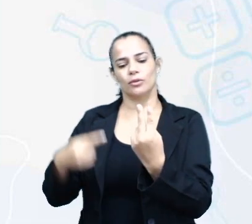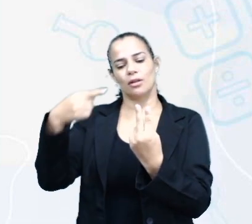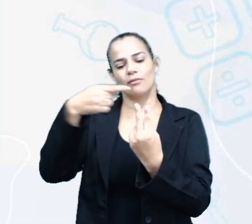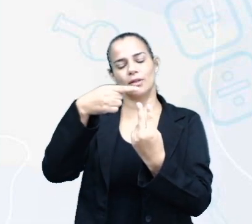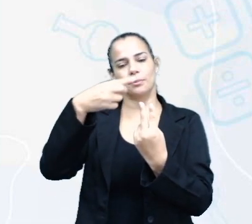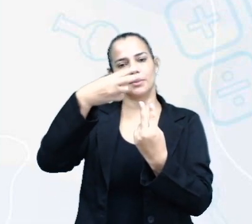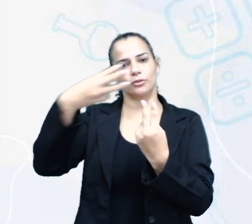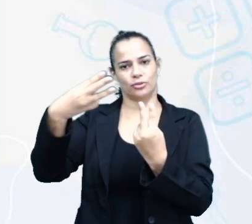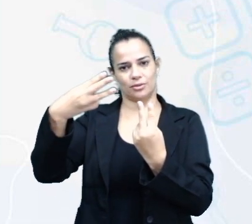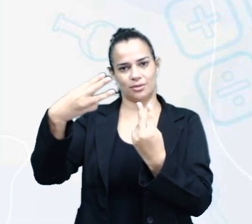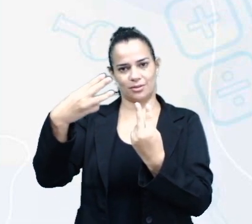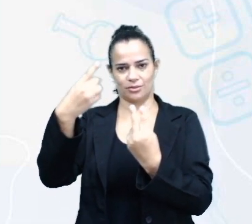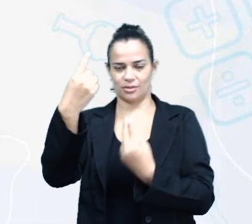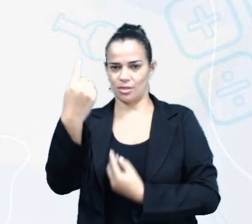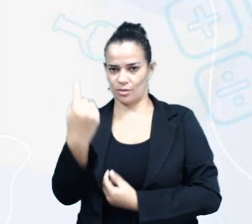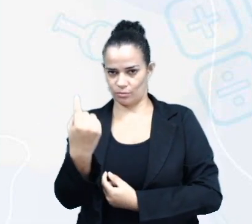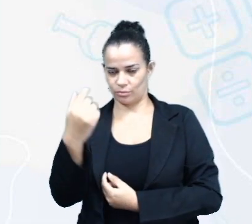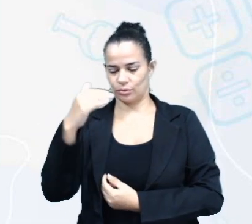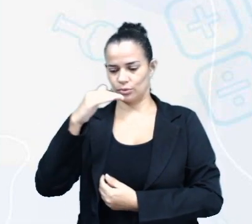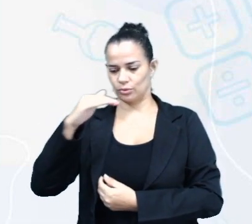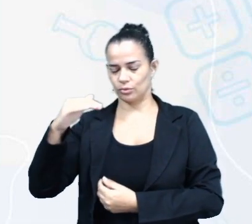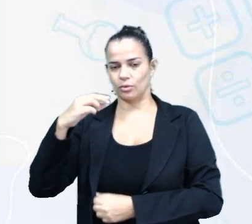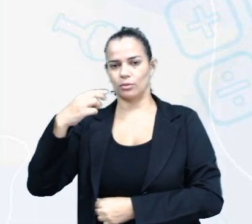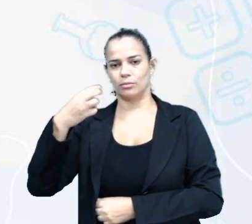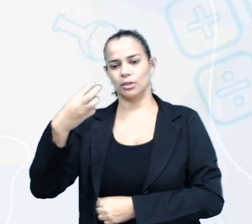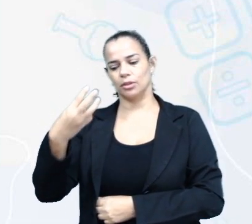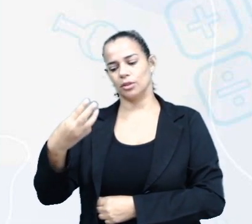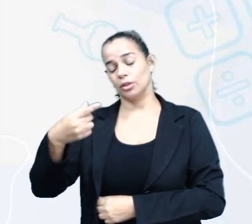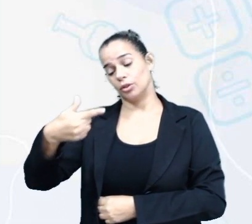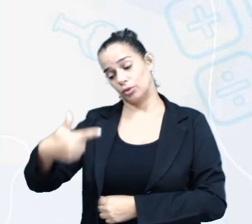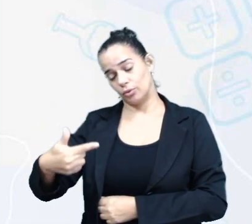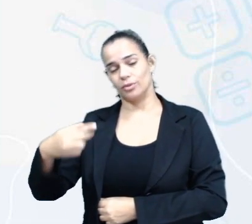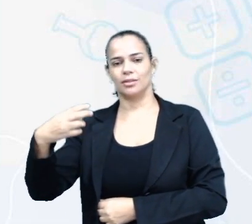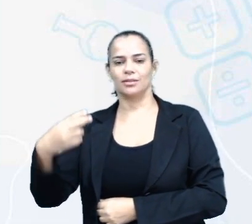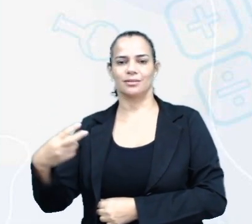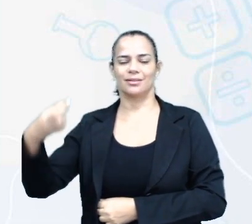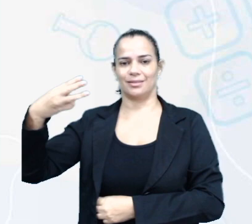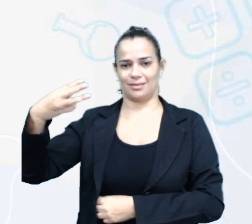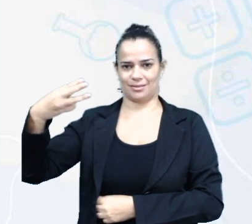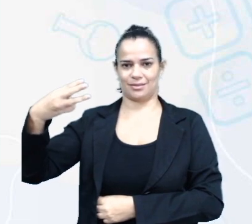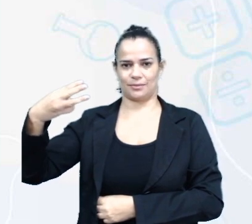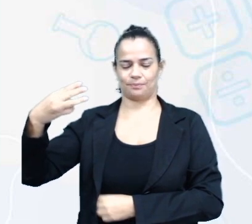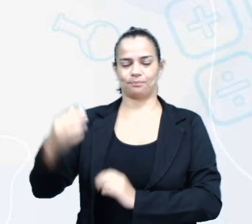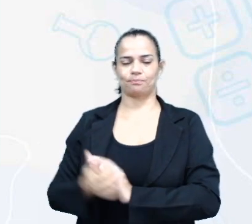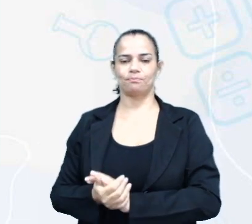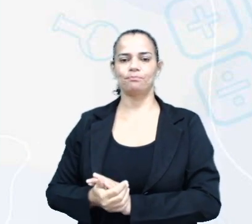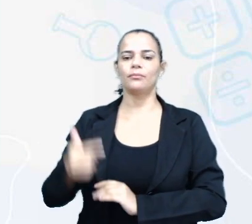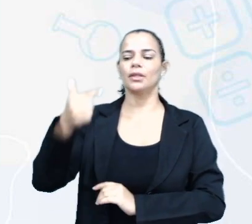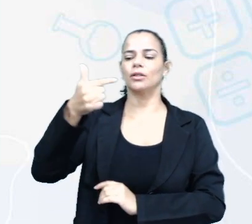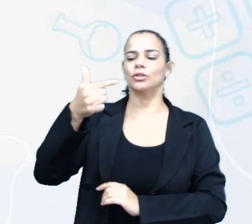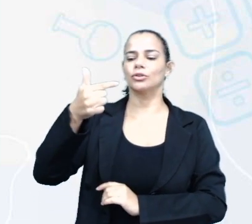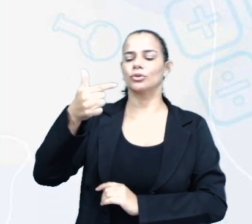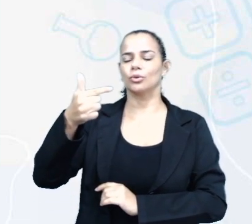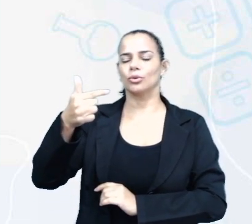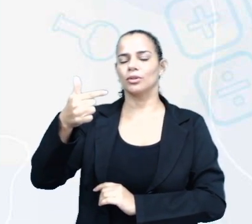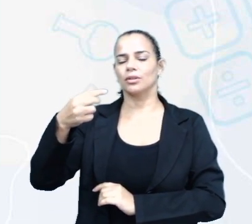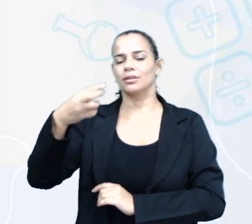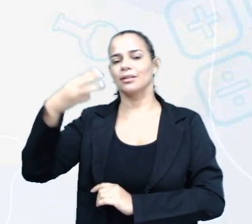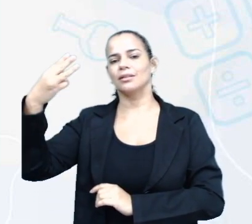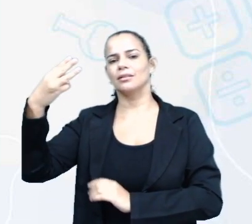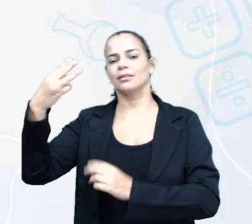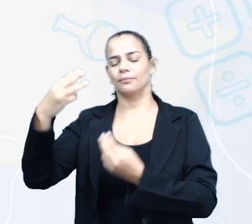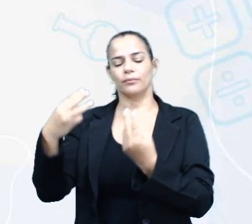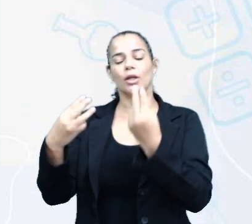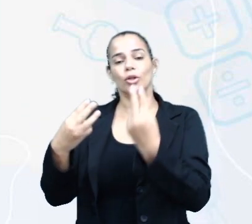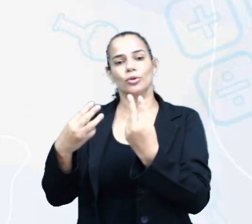3 é 1 sobre 2 à terceira. Muito bem. E 2 à terceira é 2 vezes 2 vezes